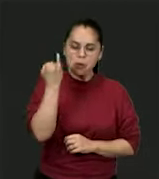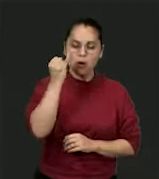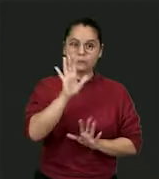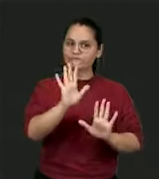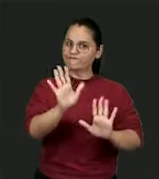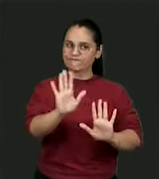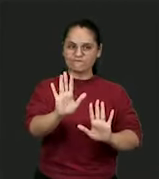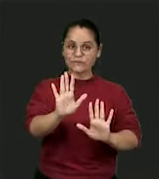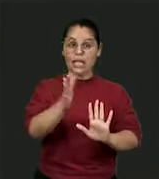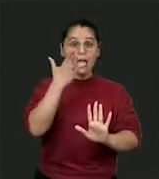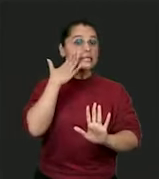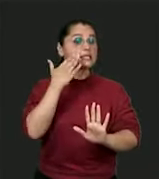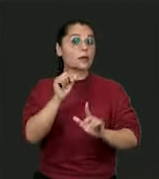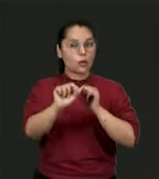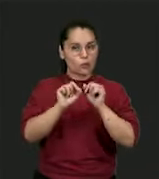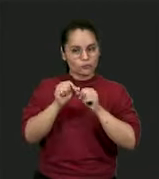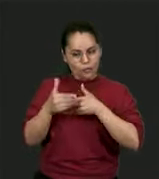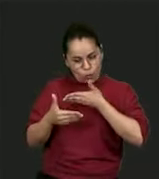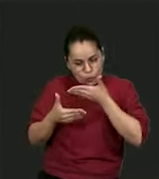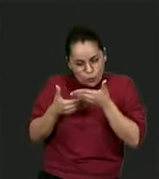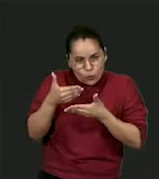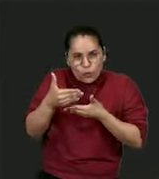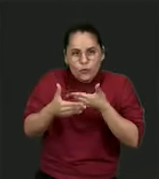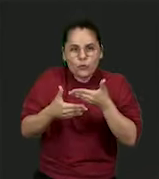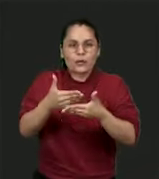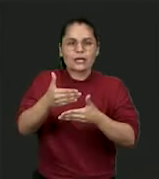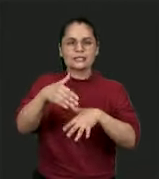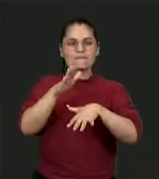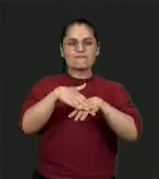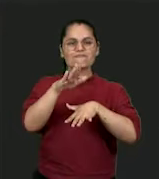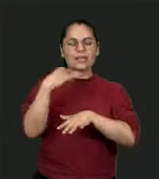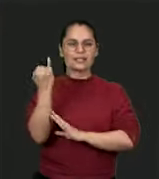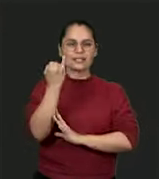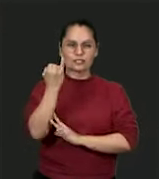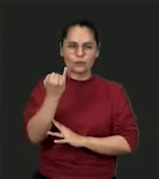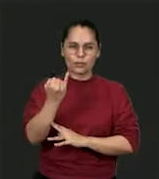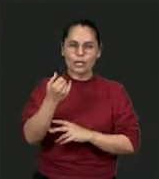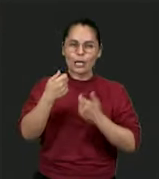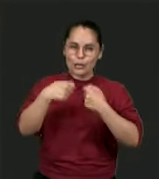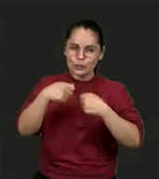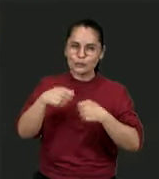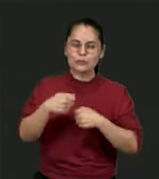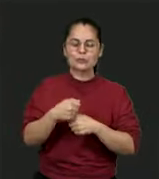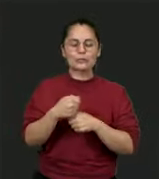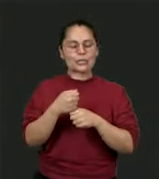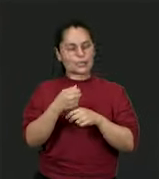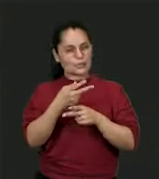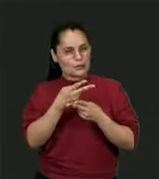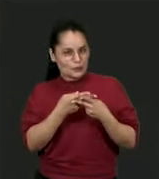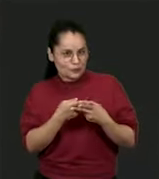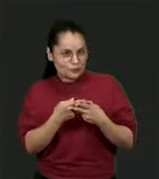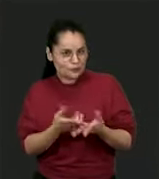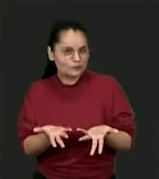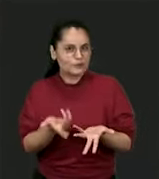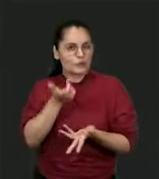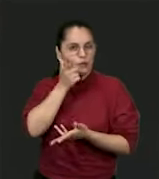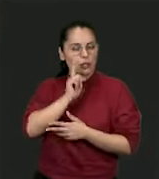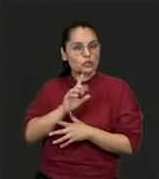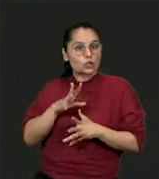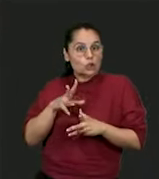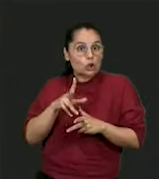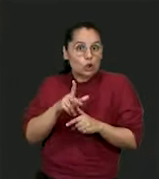Entretanto, sabemos que o processo é ainda mais importante. Tenha paciência com você mesmo ou mesma. Todo mundo